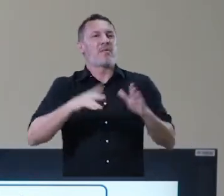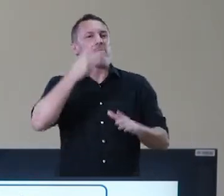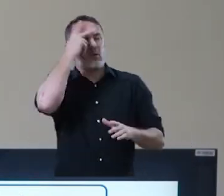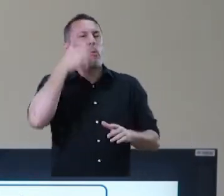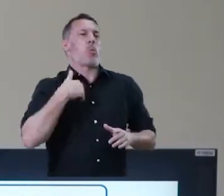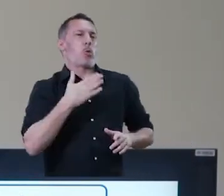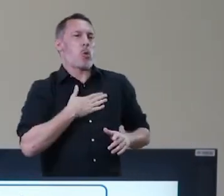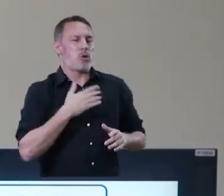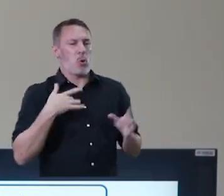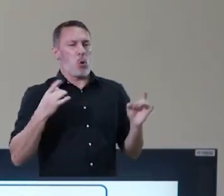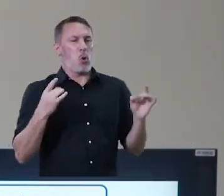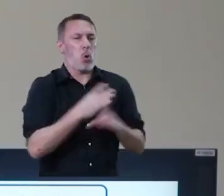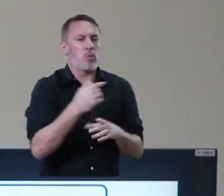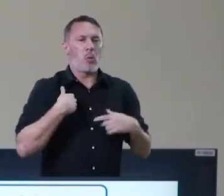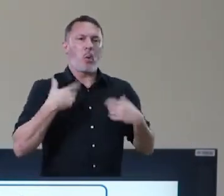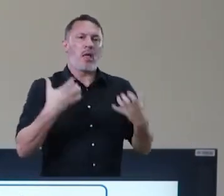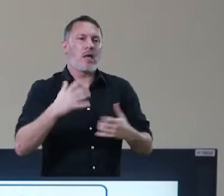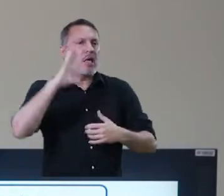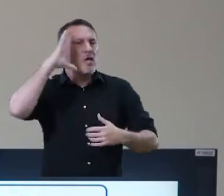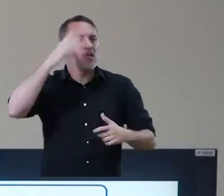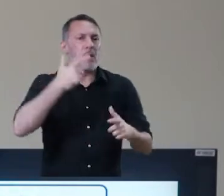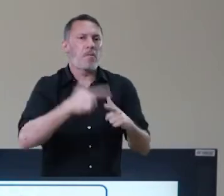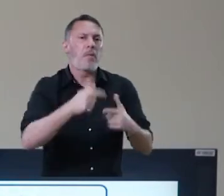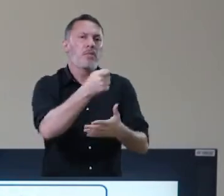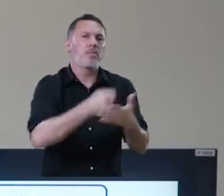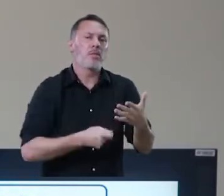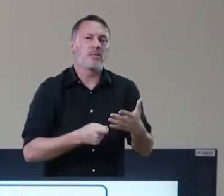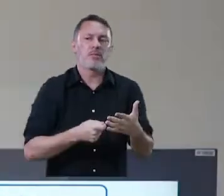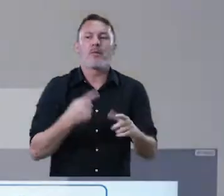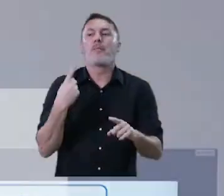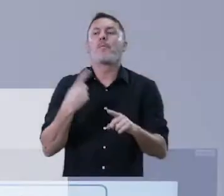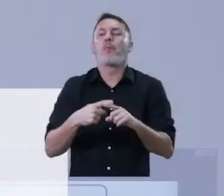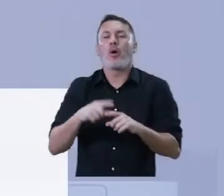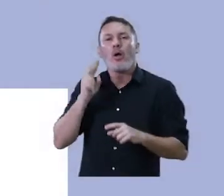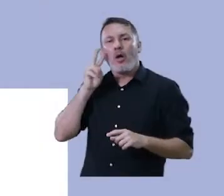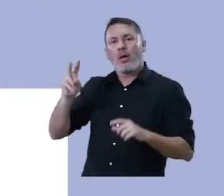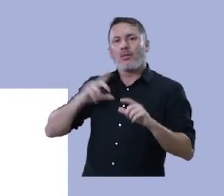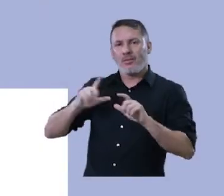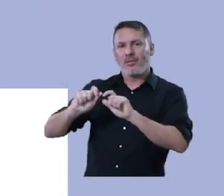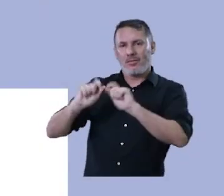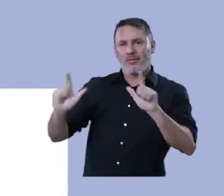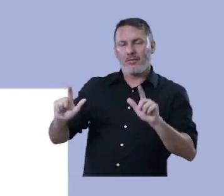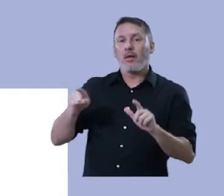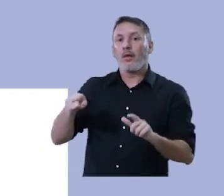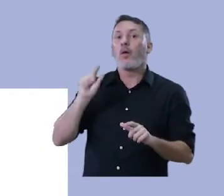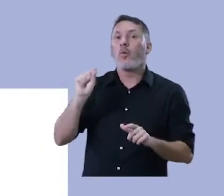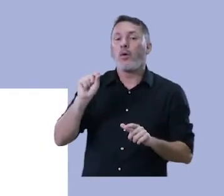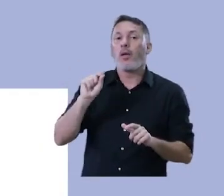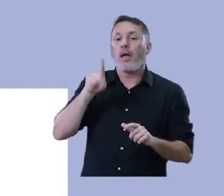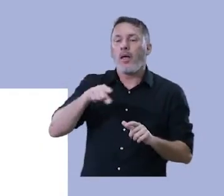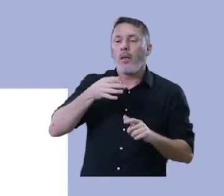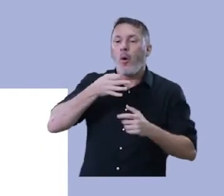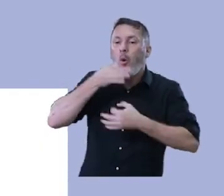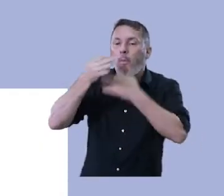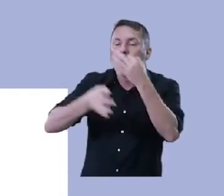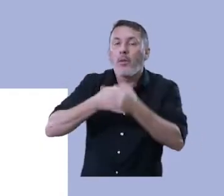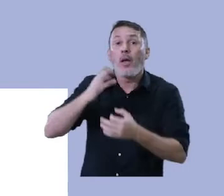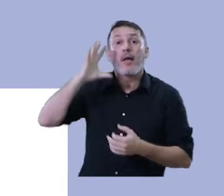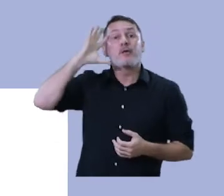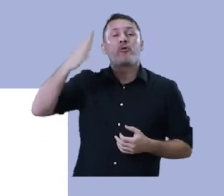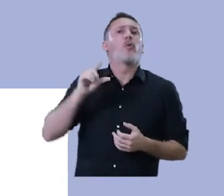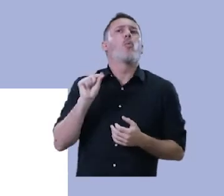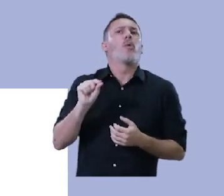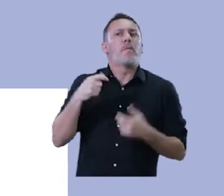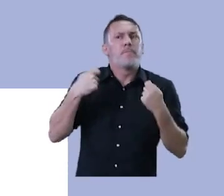eu gosto de concluir o meu texto, eu gosto de resolver os problemas do meu texto. Por quê? O que, que ele trata aqui? Ó? A proposta de intervenção, ela